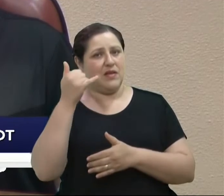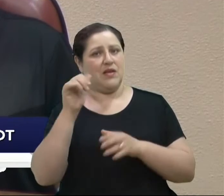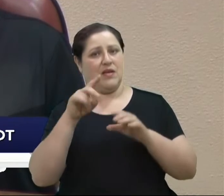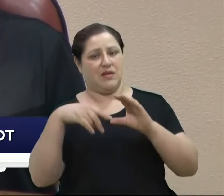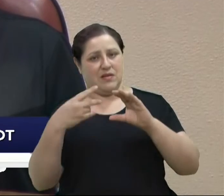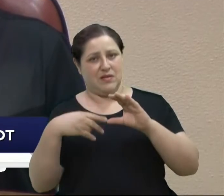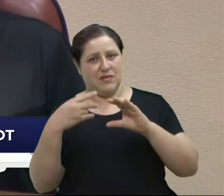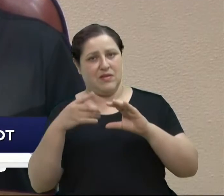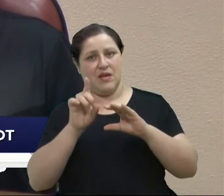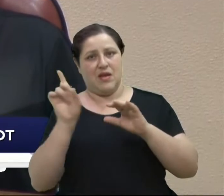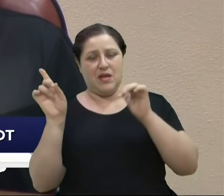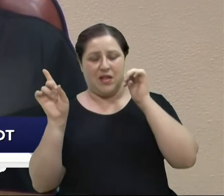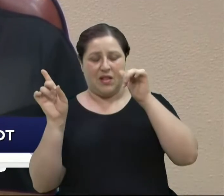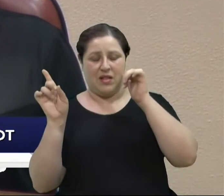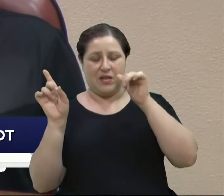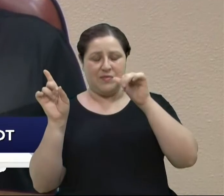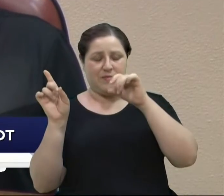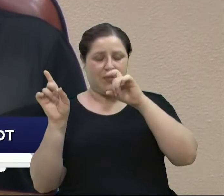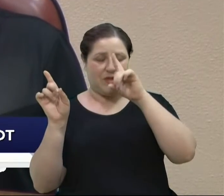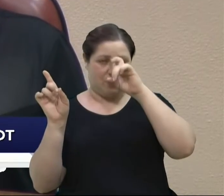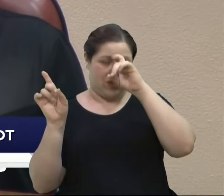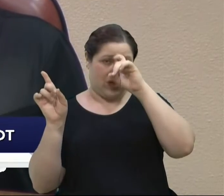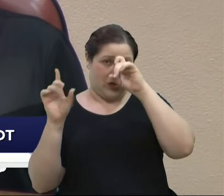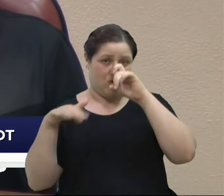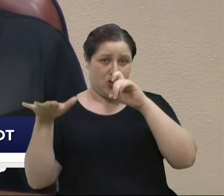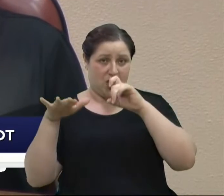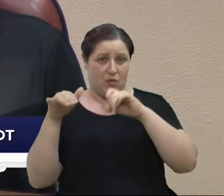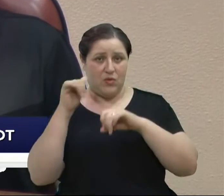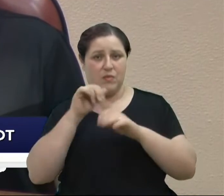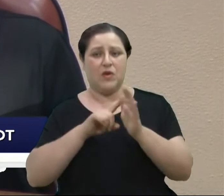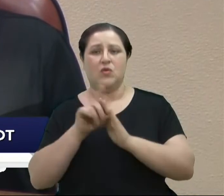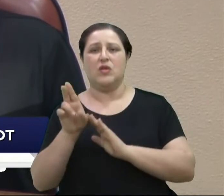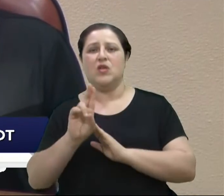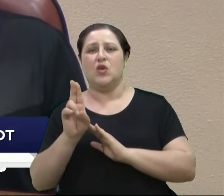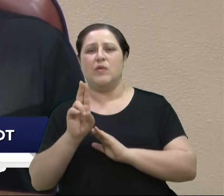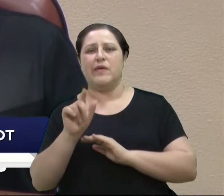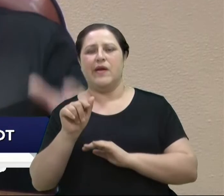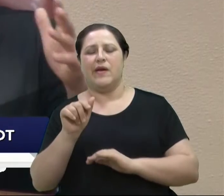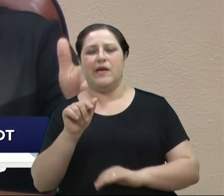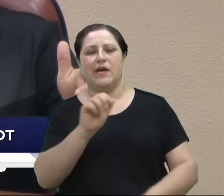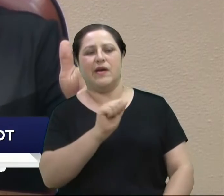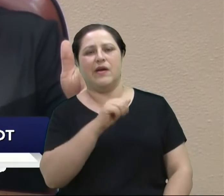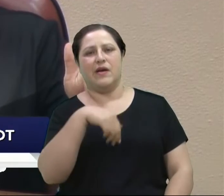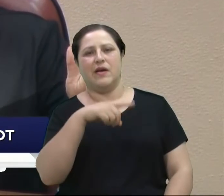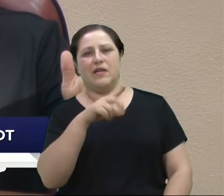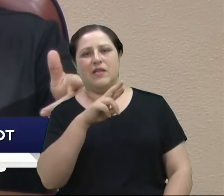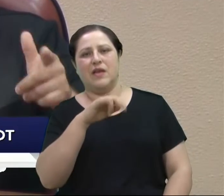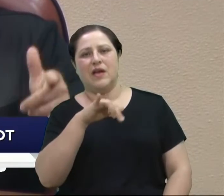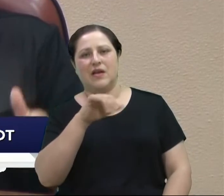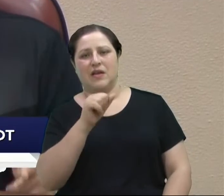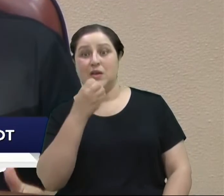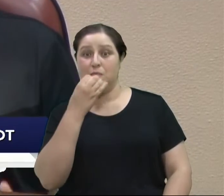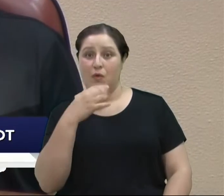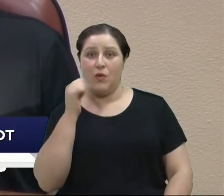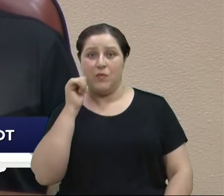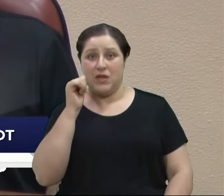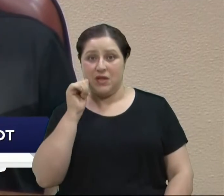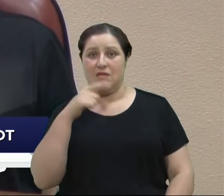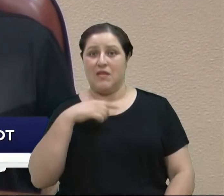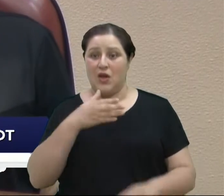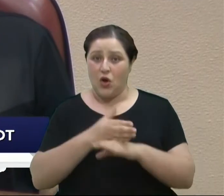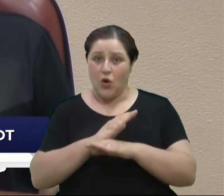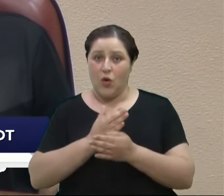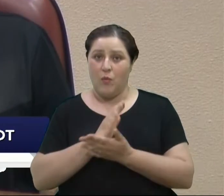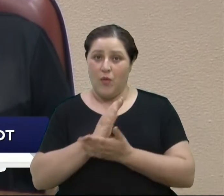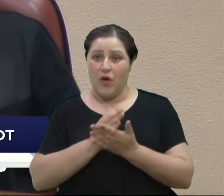do Hospital Geral, né? Eu disse assim, como é que é o nome dela? Eu disse assim, não é André? Eu disse, que bom que ela está te incomodando, mostra que a Câmara de